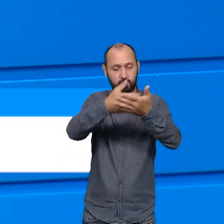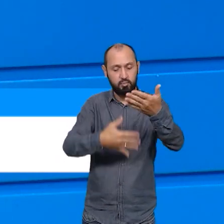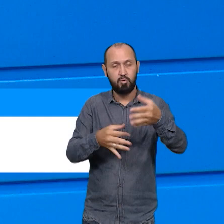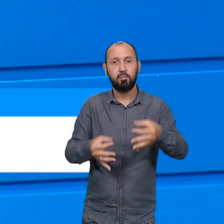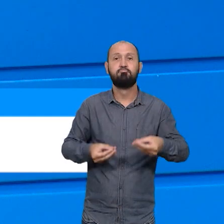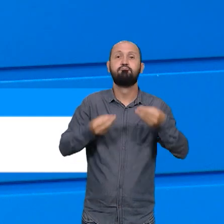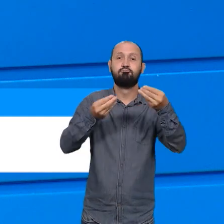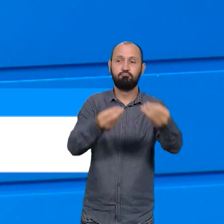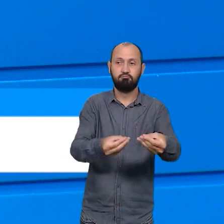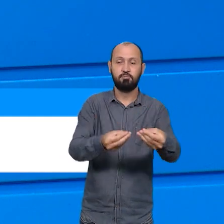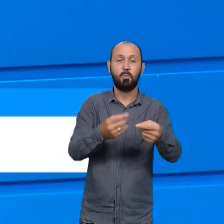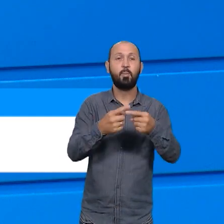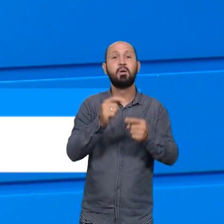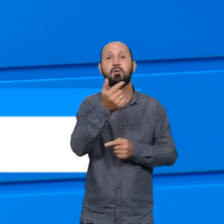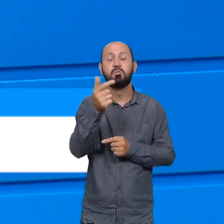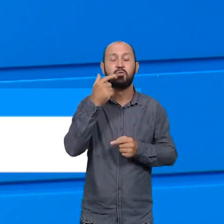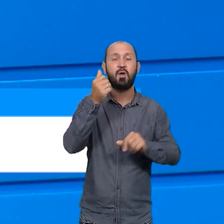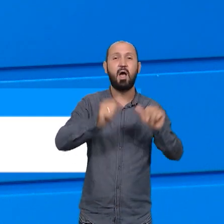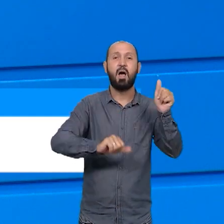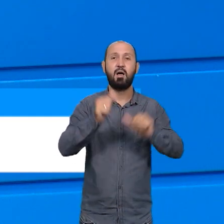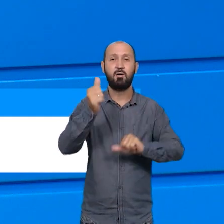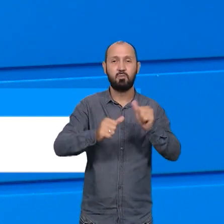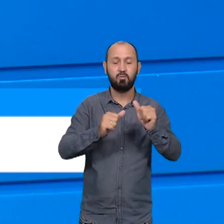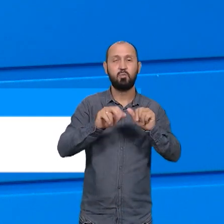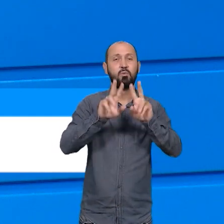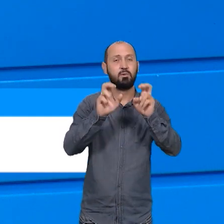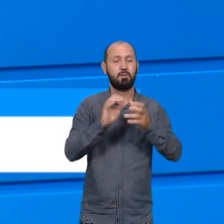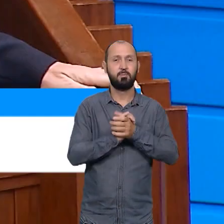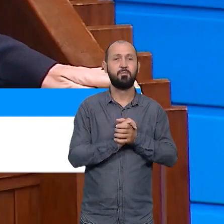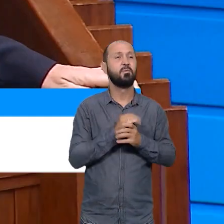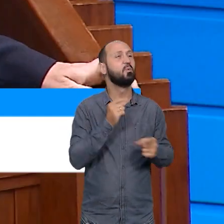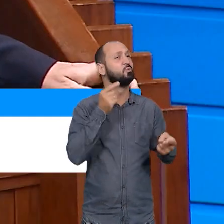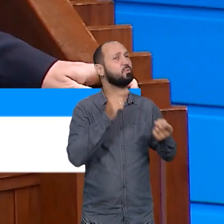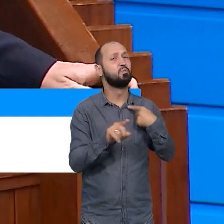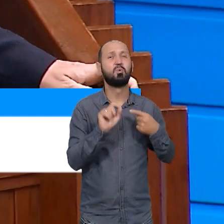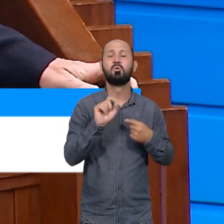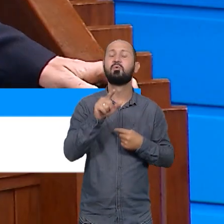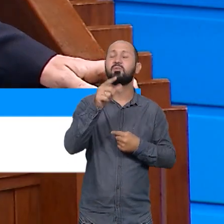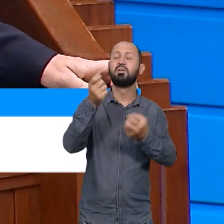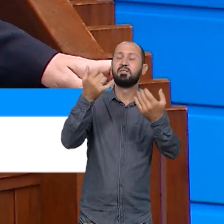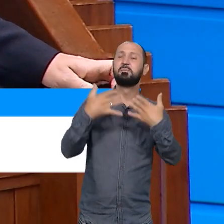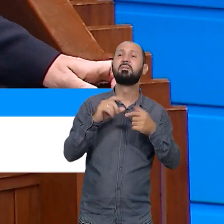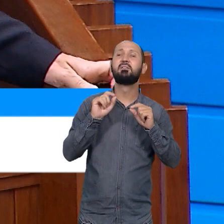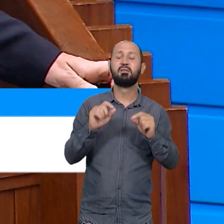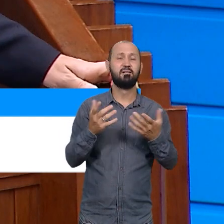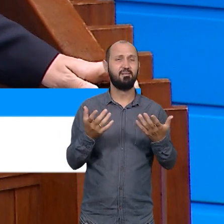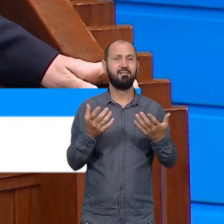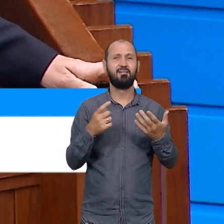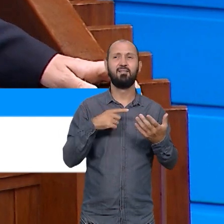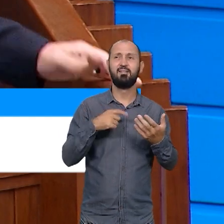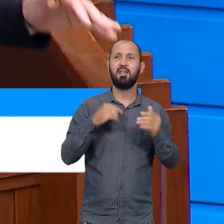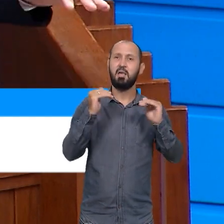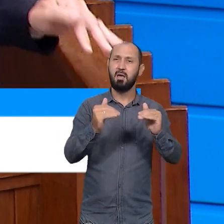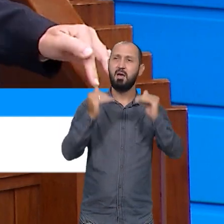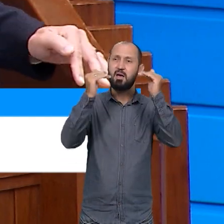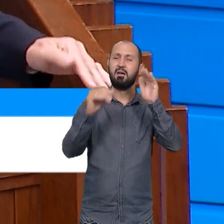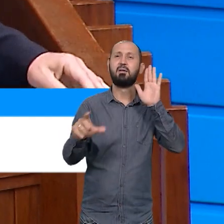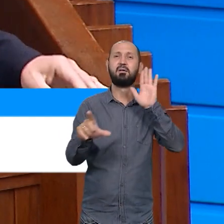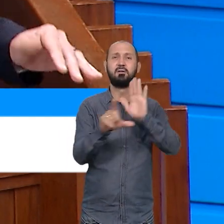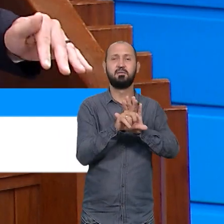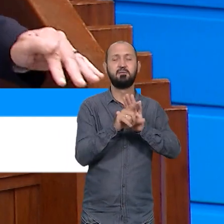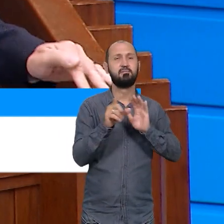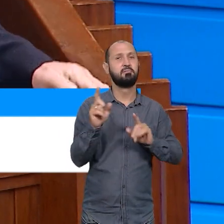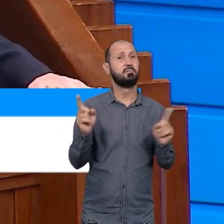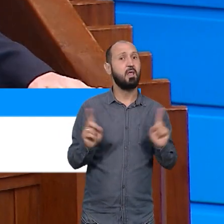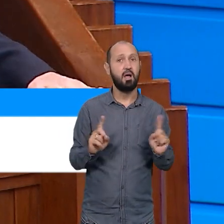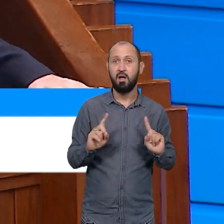projeto estava sendo colocado, sem analisar o mérito. Discordo, deputado, quando Vossa Excelência diz que tem a hierarquia das